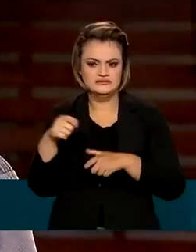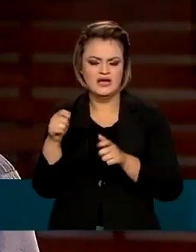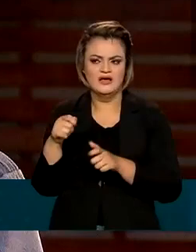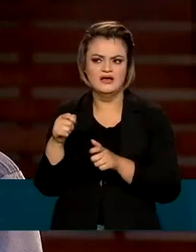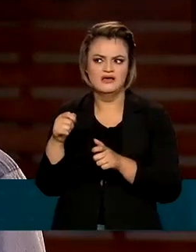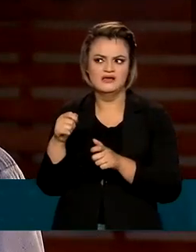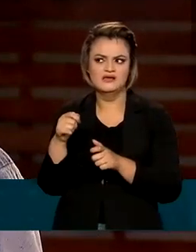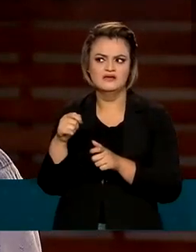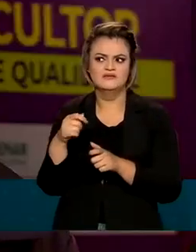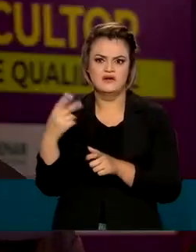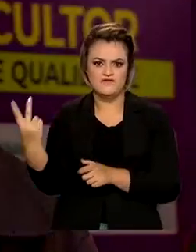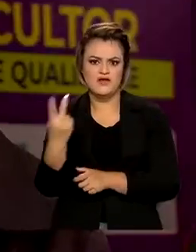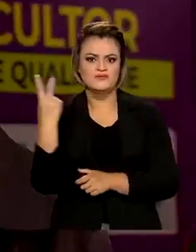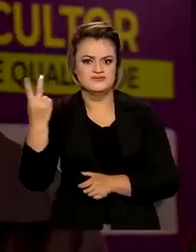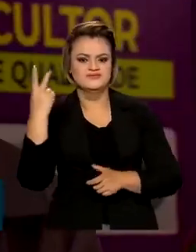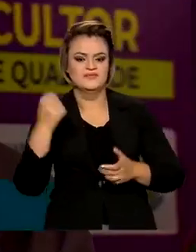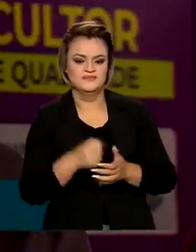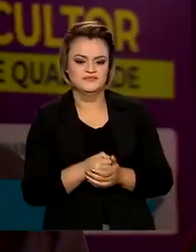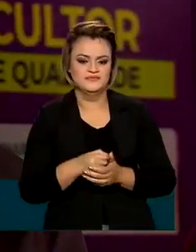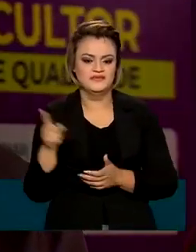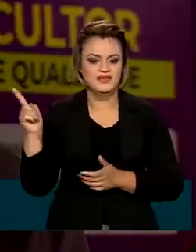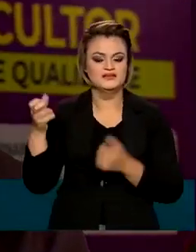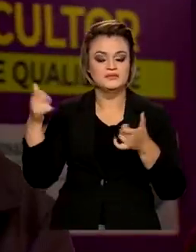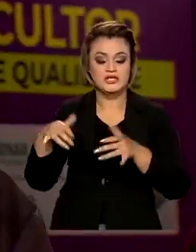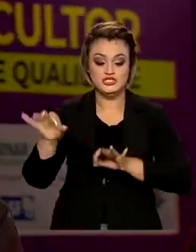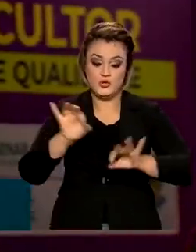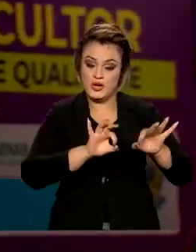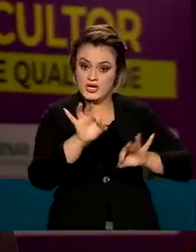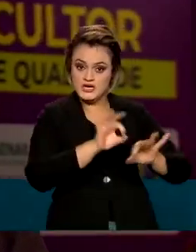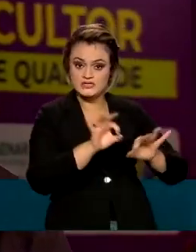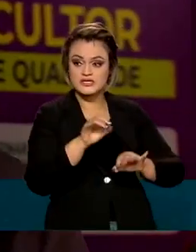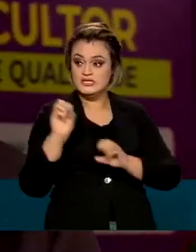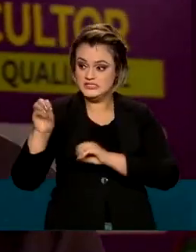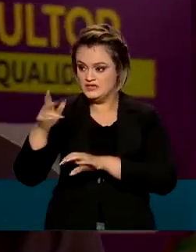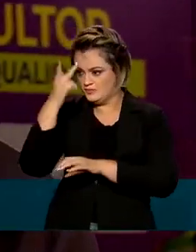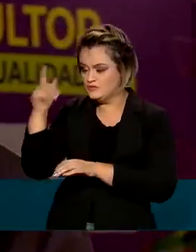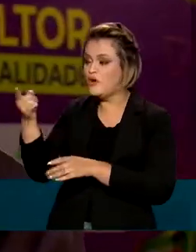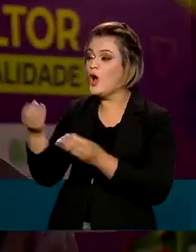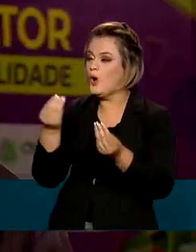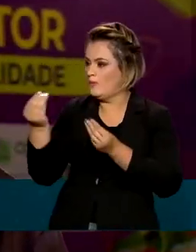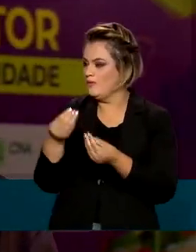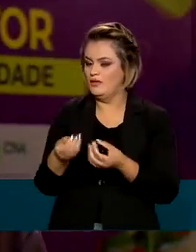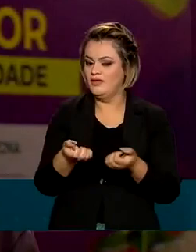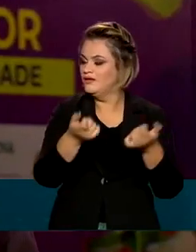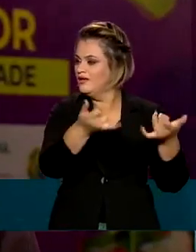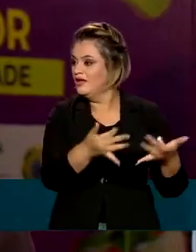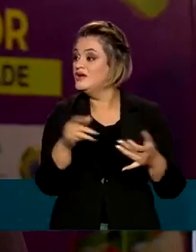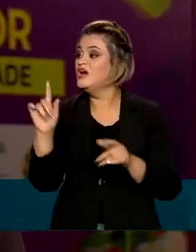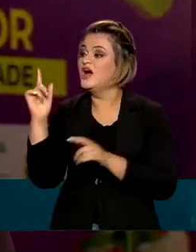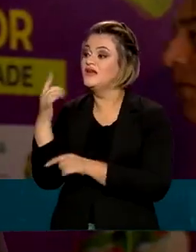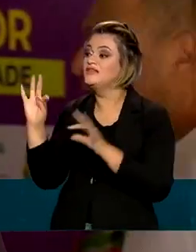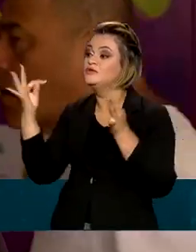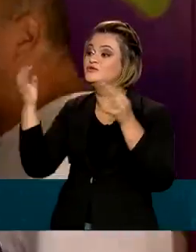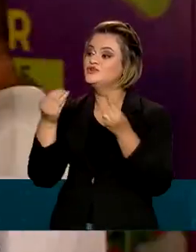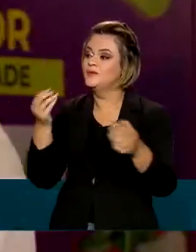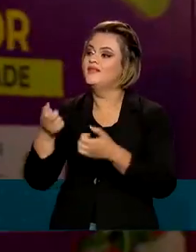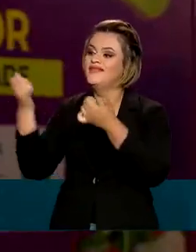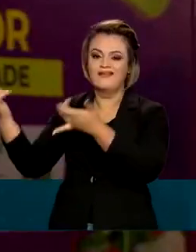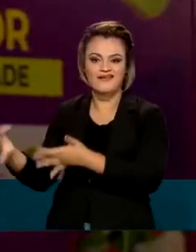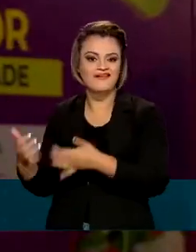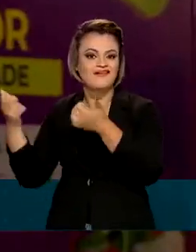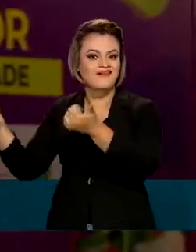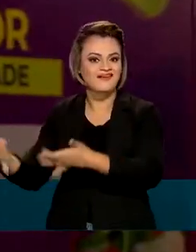valor muito agregado na fazenda gestão para o produtor então levamos a tecnologia até ele né